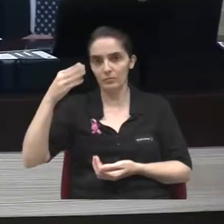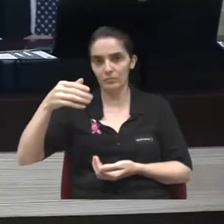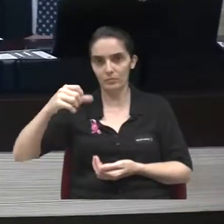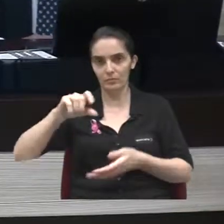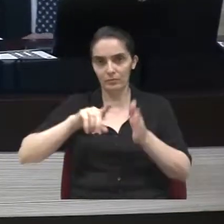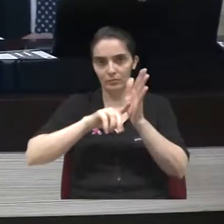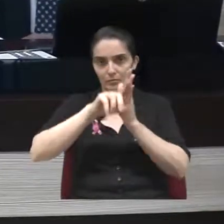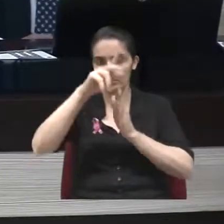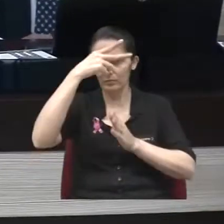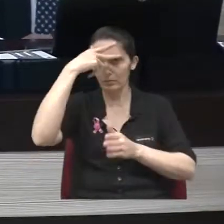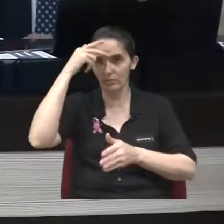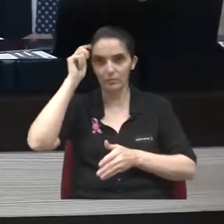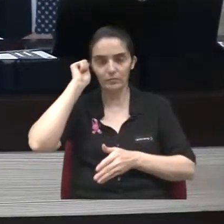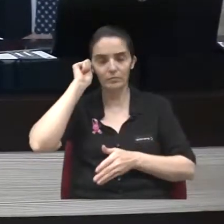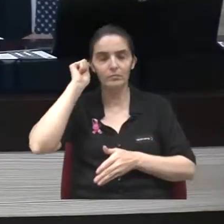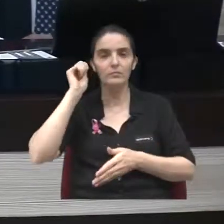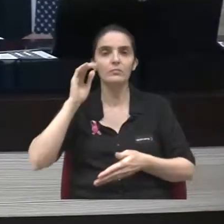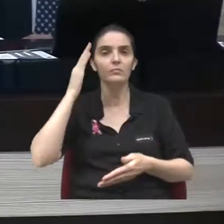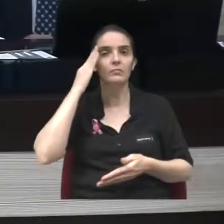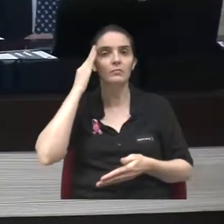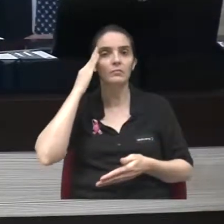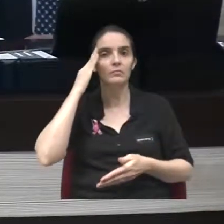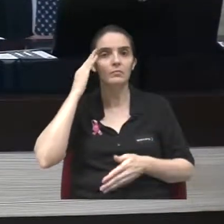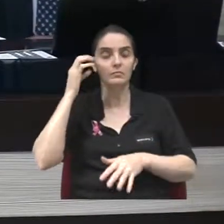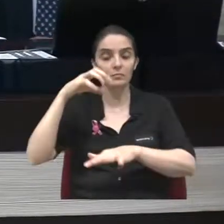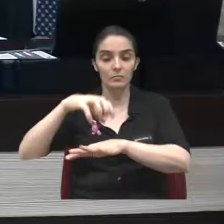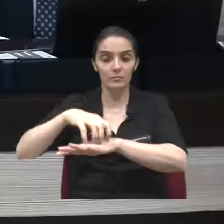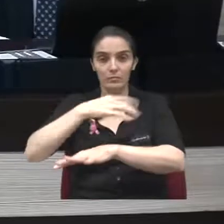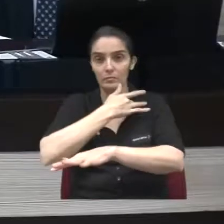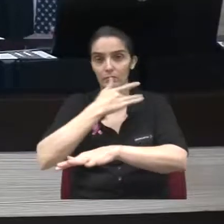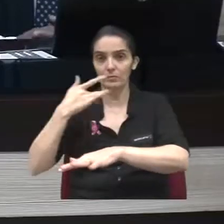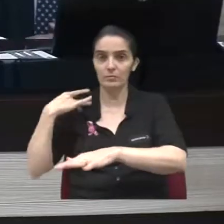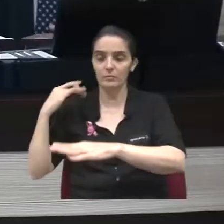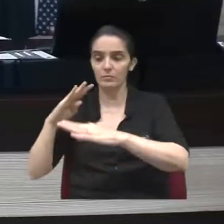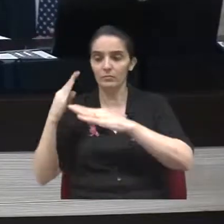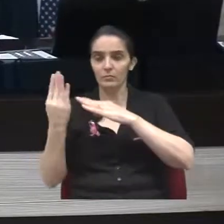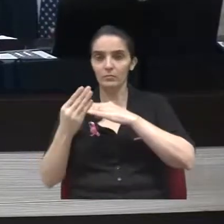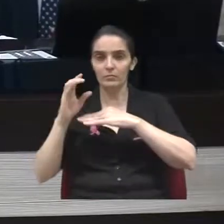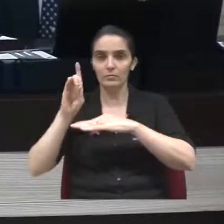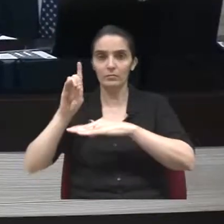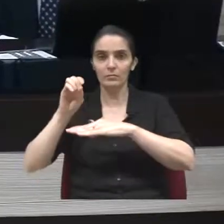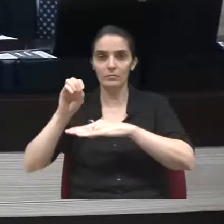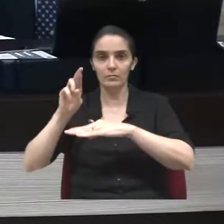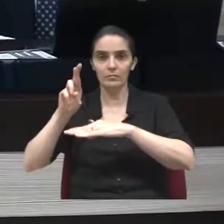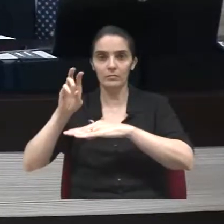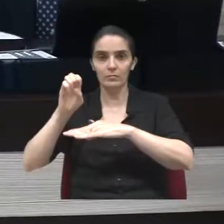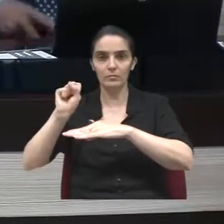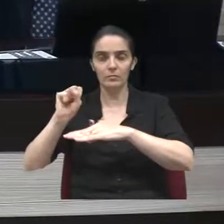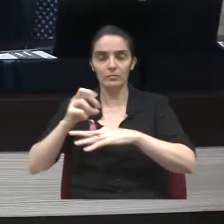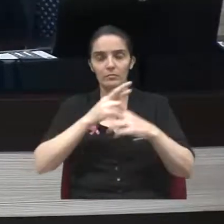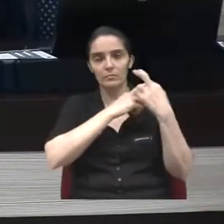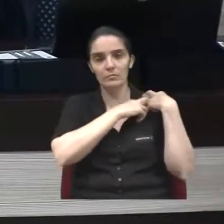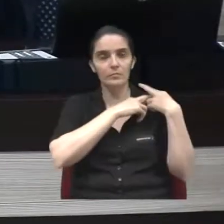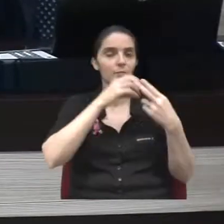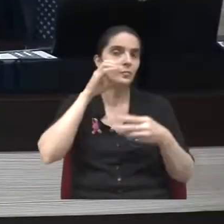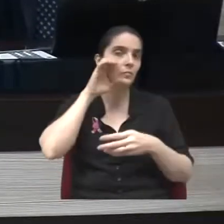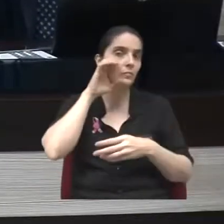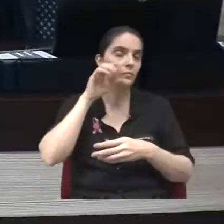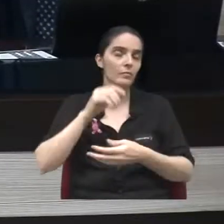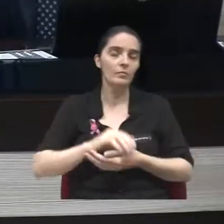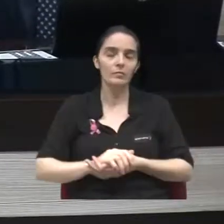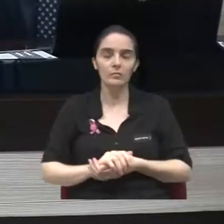informações acerca do posto de saúde Nossa Senhora das Dores. Autoria, vereadora Constância Félix. O